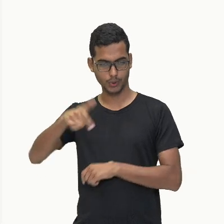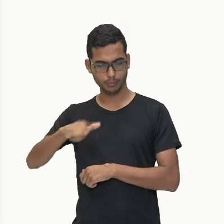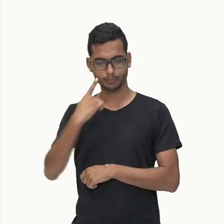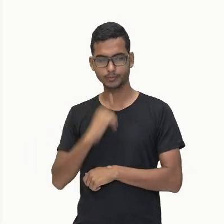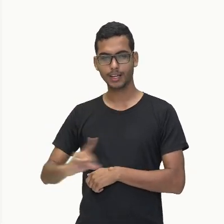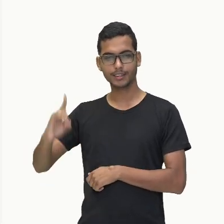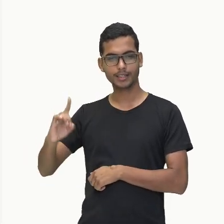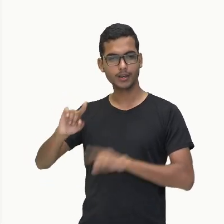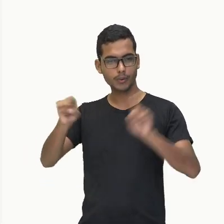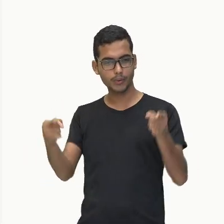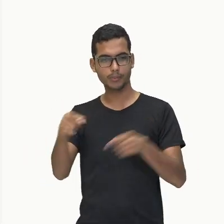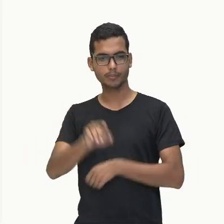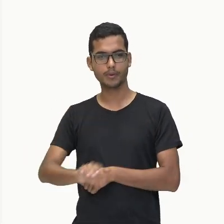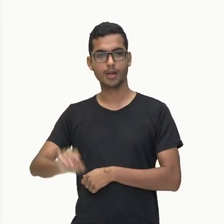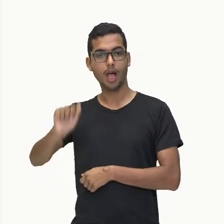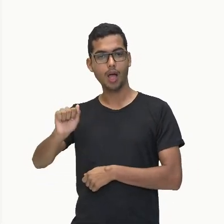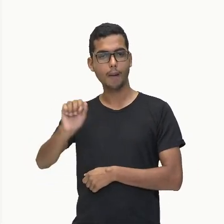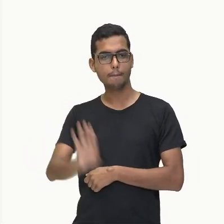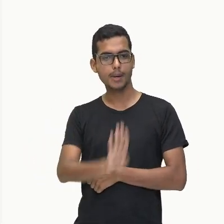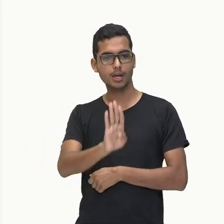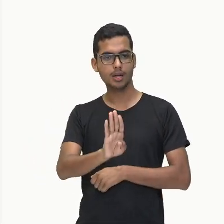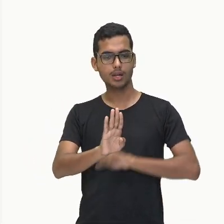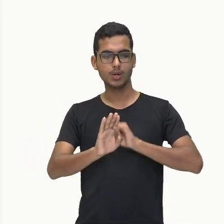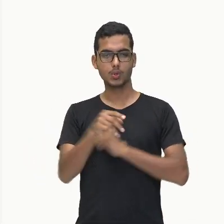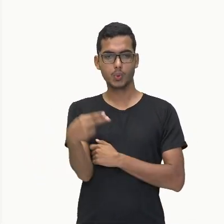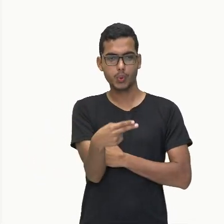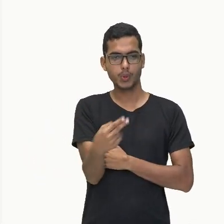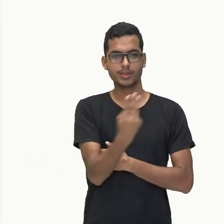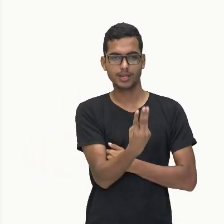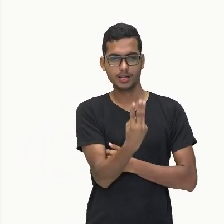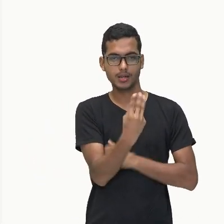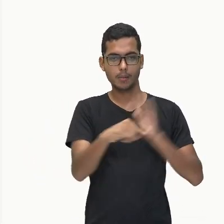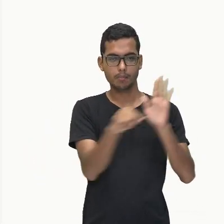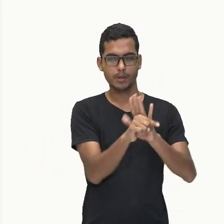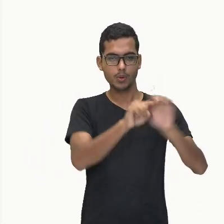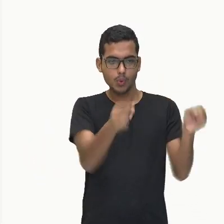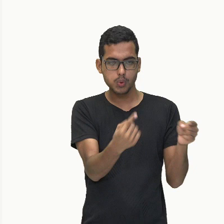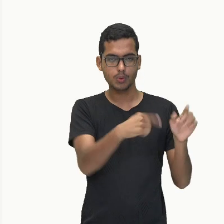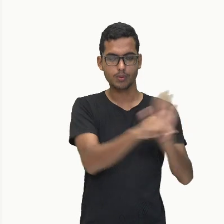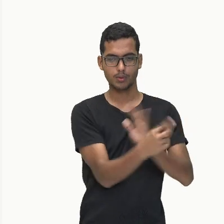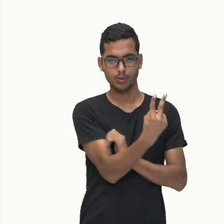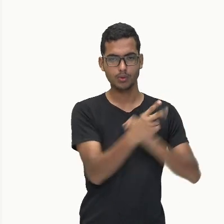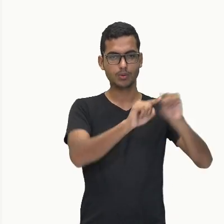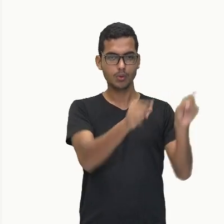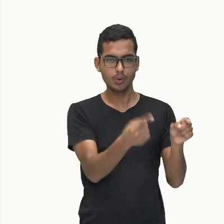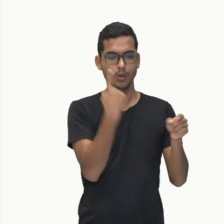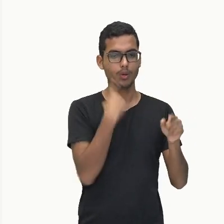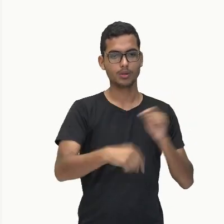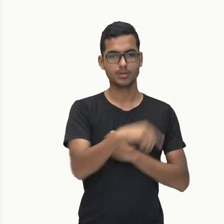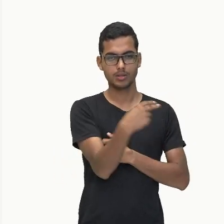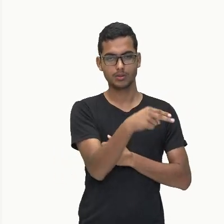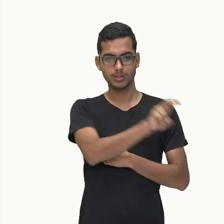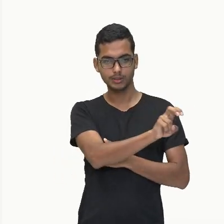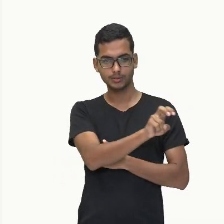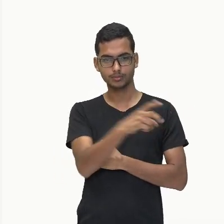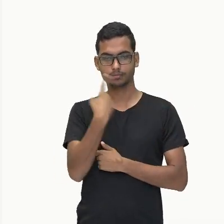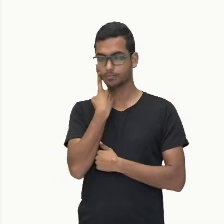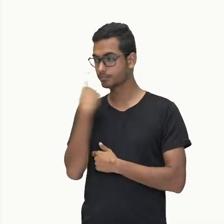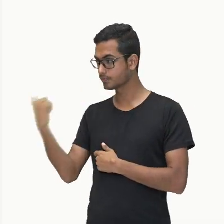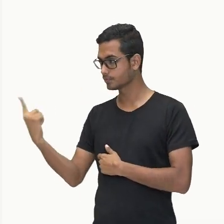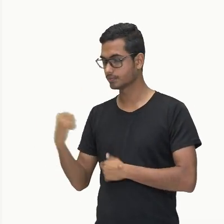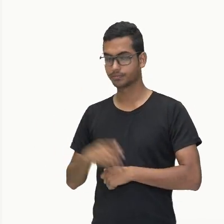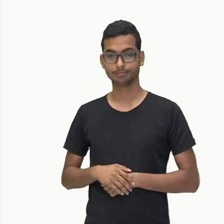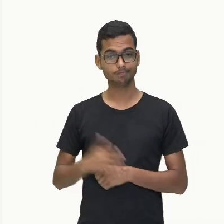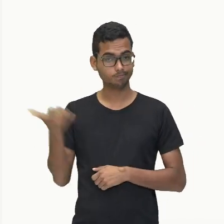fica 3 mais 2, tá? Menos com menos, né? Vai dar mais, 3 mais 2, resultado 5. Então